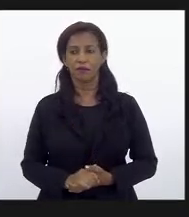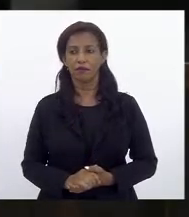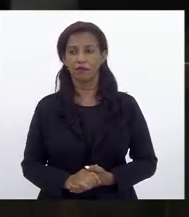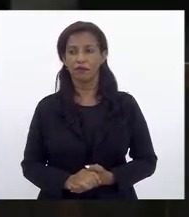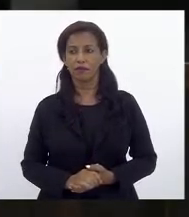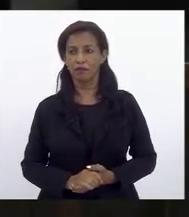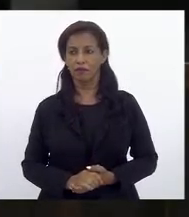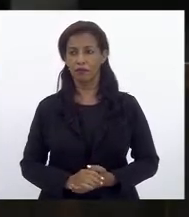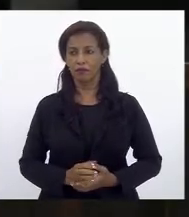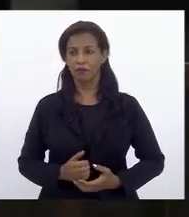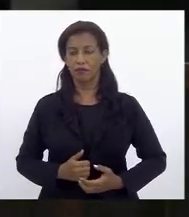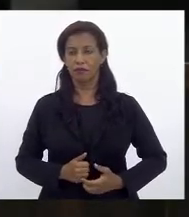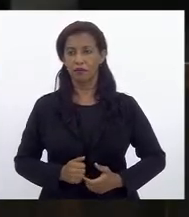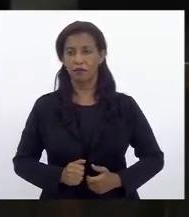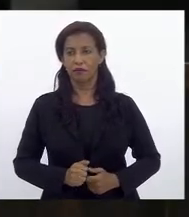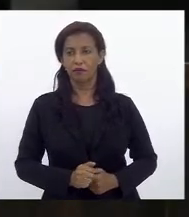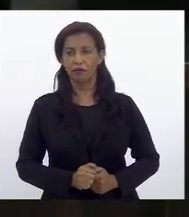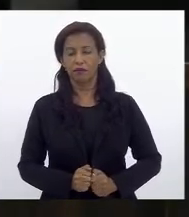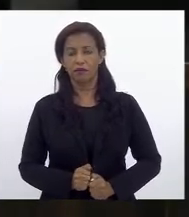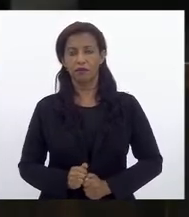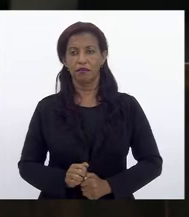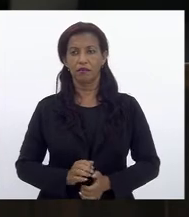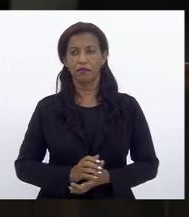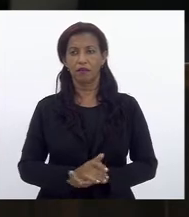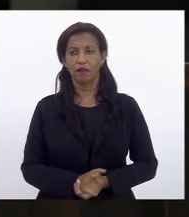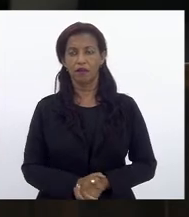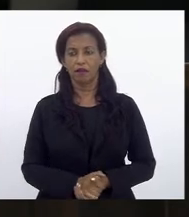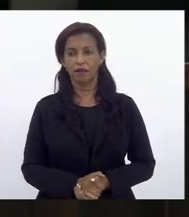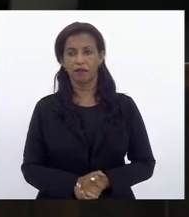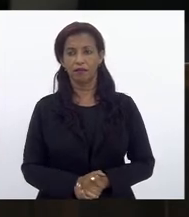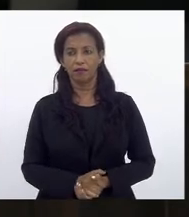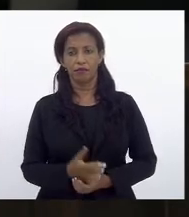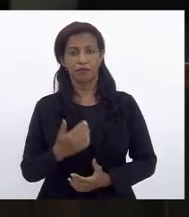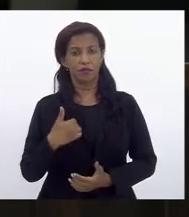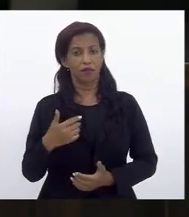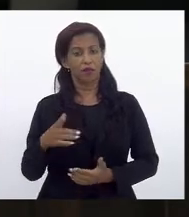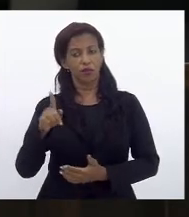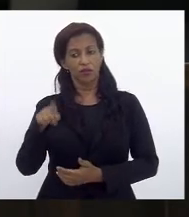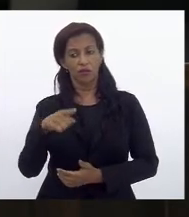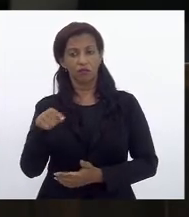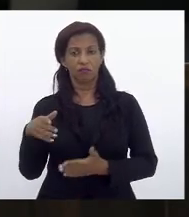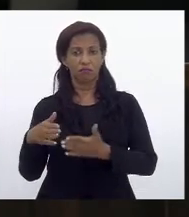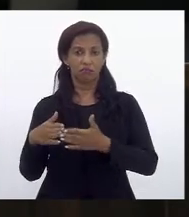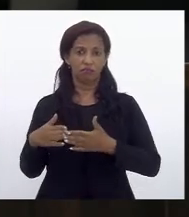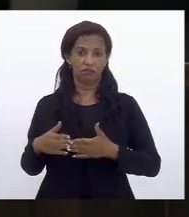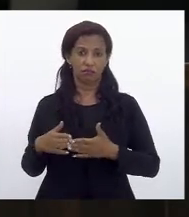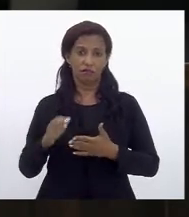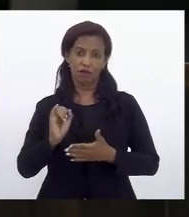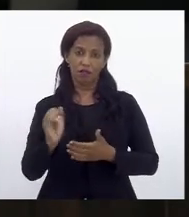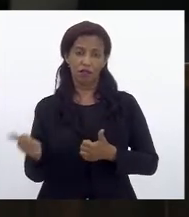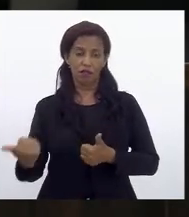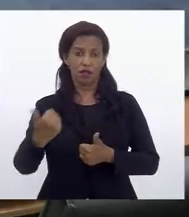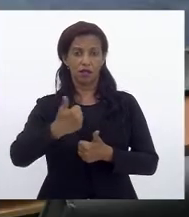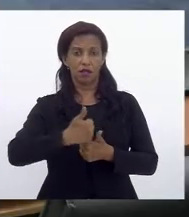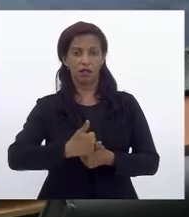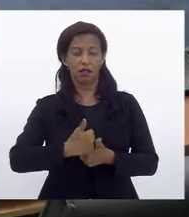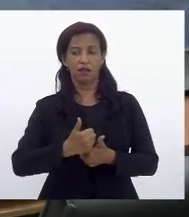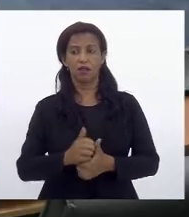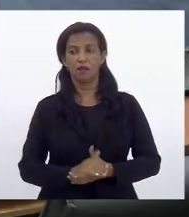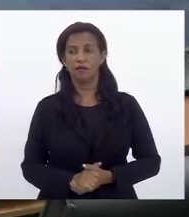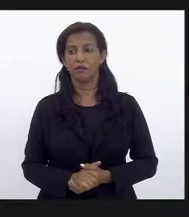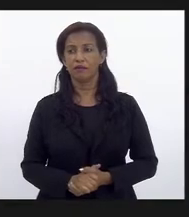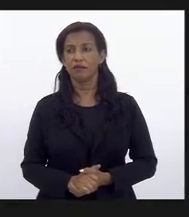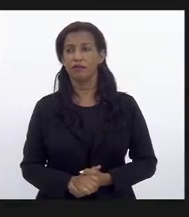senhor quer presidir, deputado Valdeque? Aí porque eu tinha suspendido a sessão. Mas é porque eu